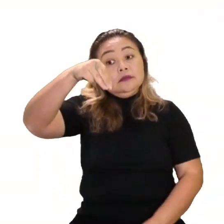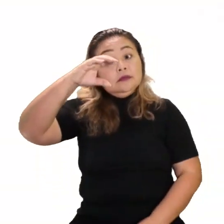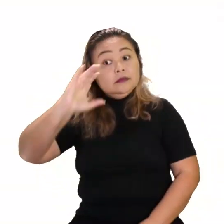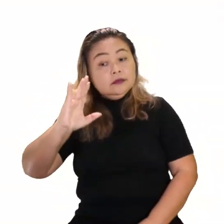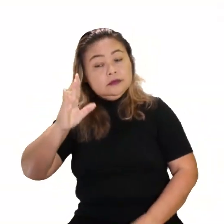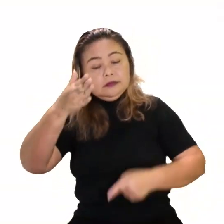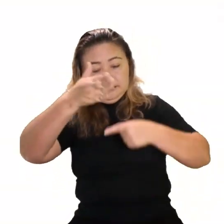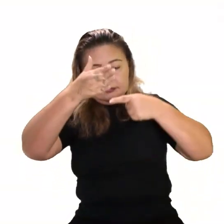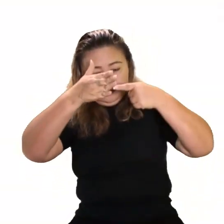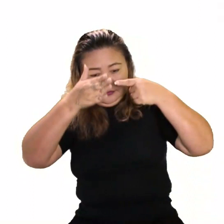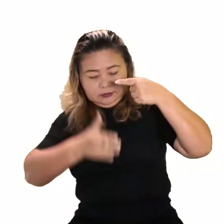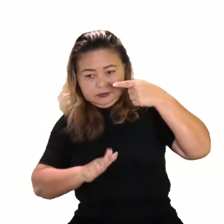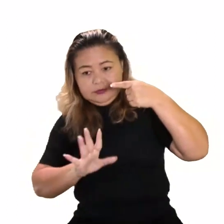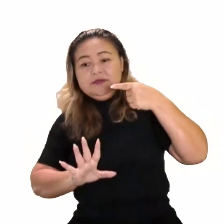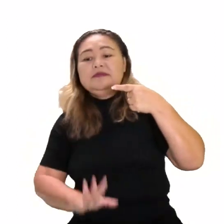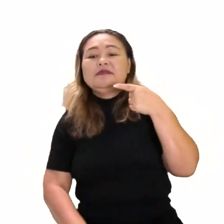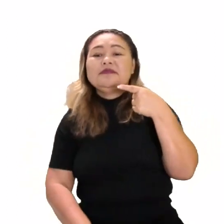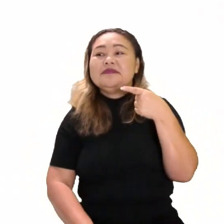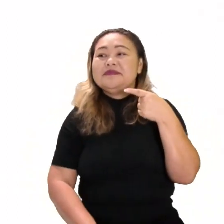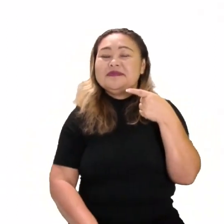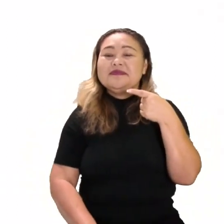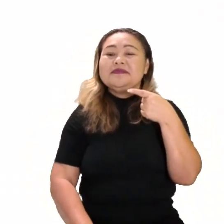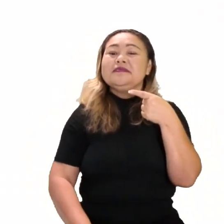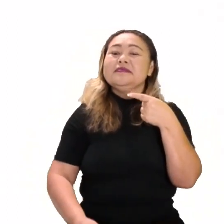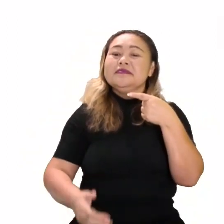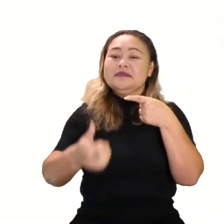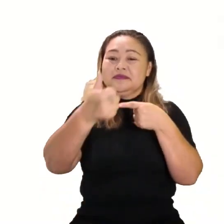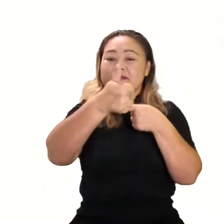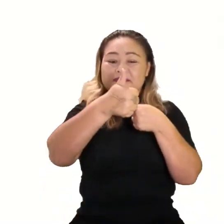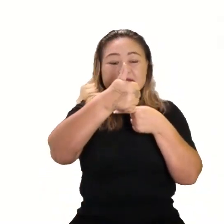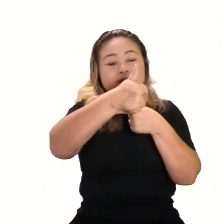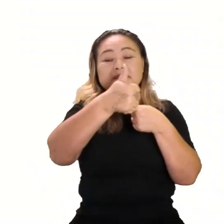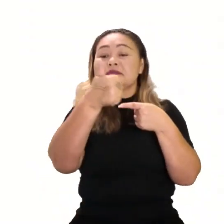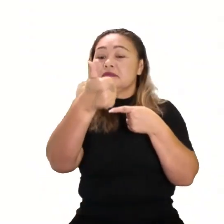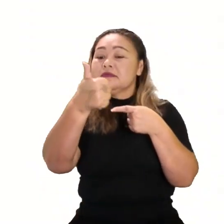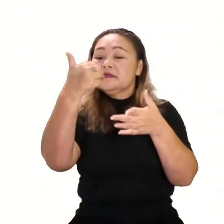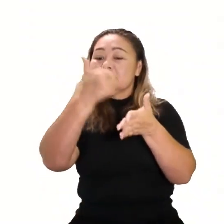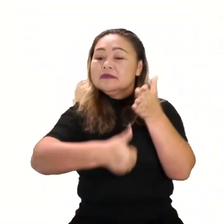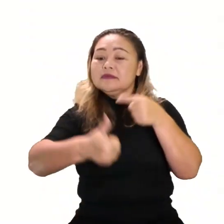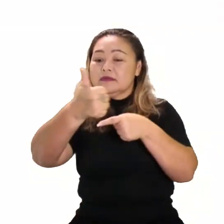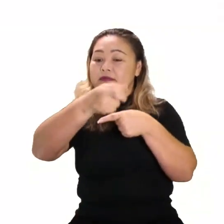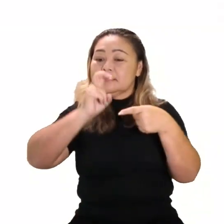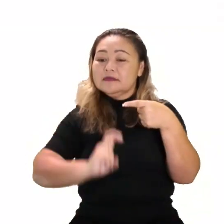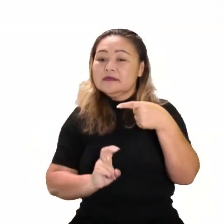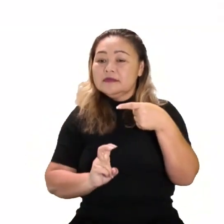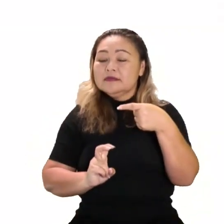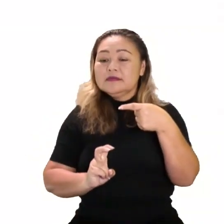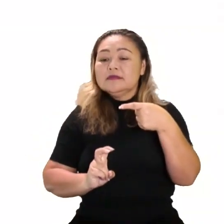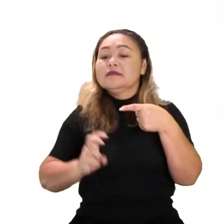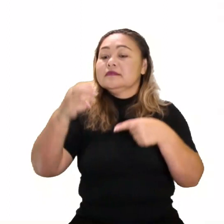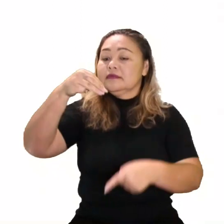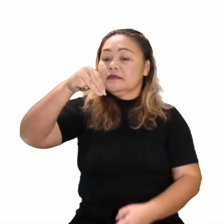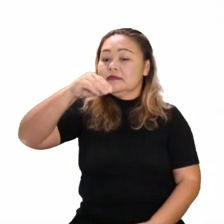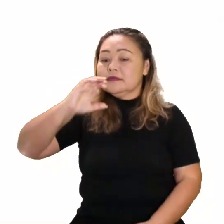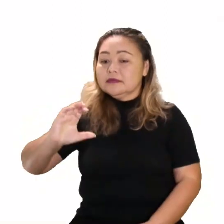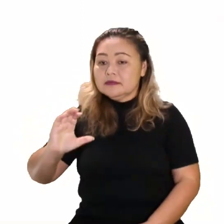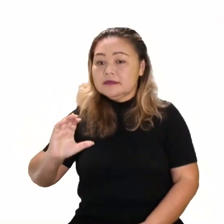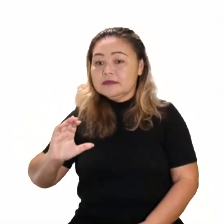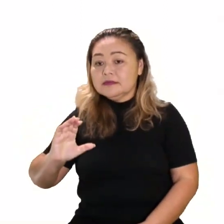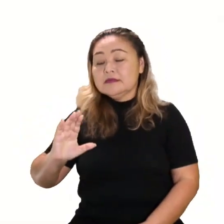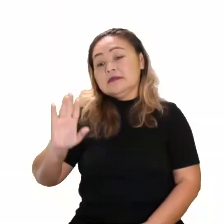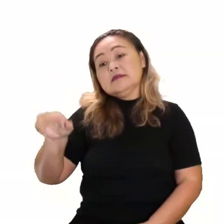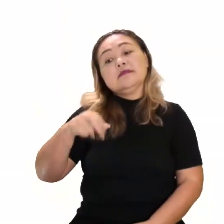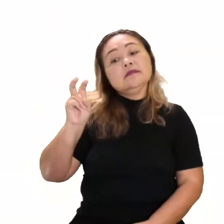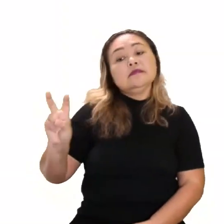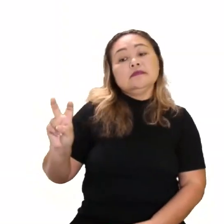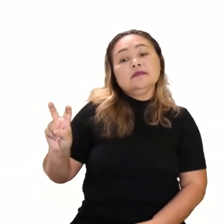né? Muito, muito legal. Chato. 1 menos 1/5. Vamos lá. O que a gente tem que fazer? O MMC. O MMC entre 1 e